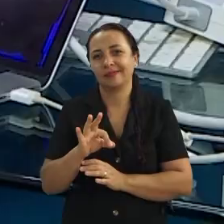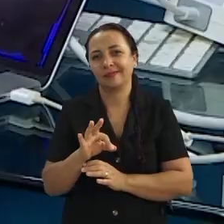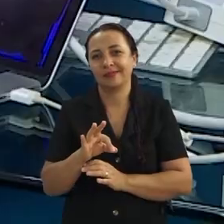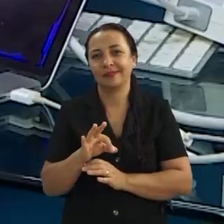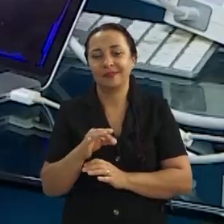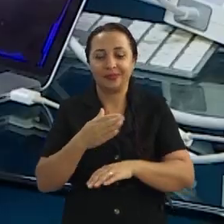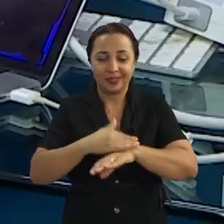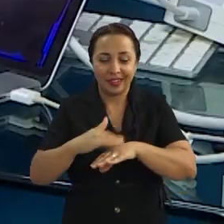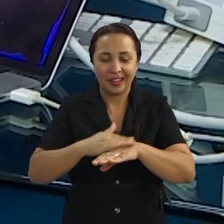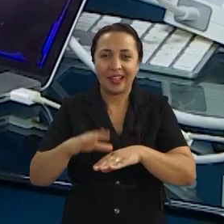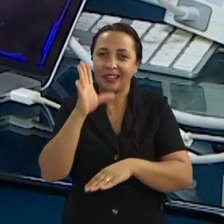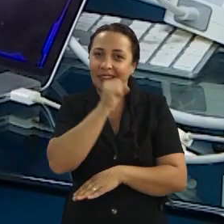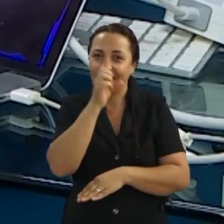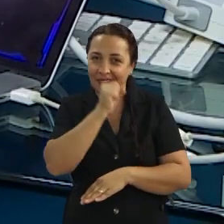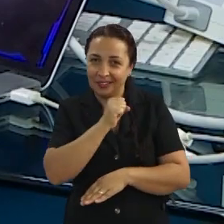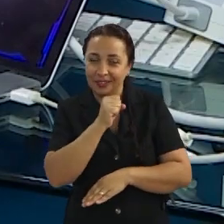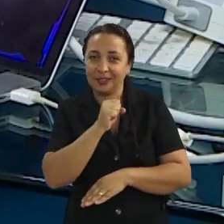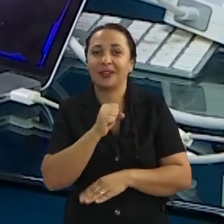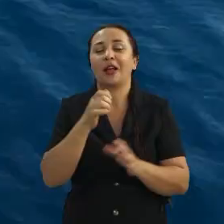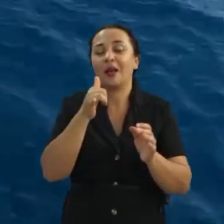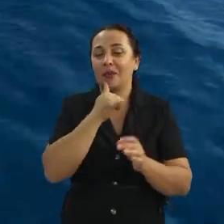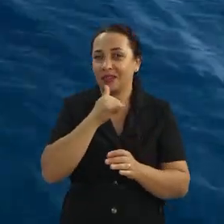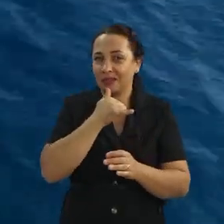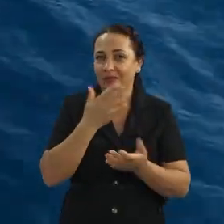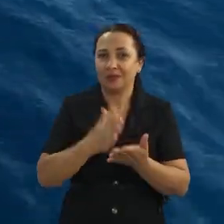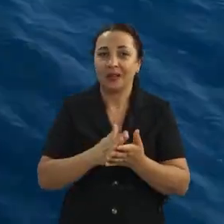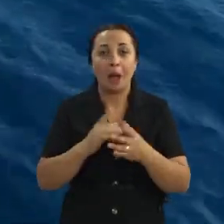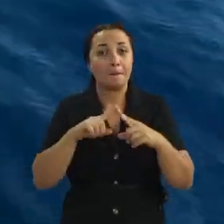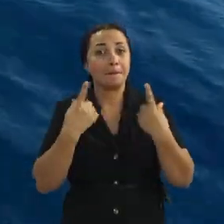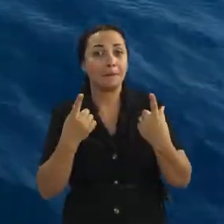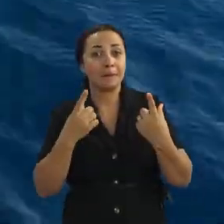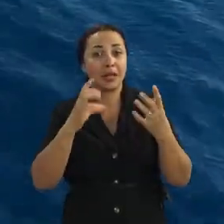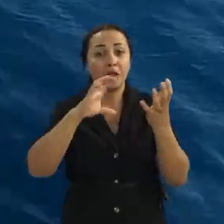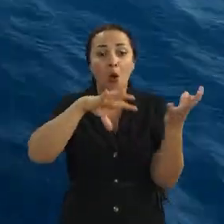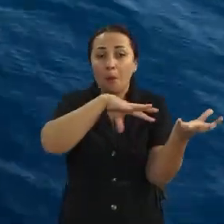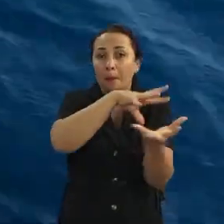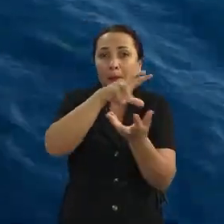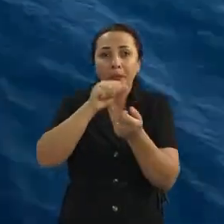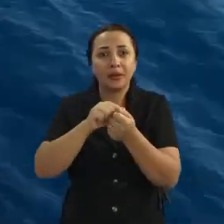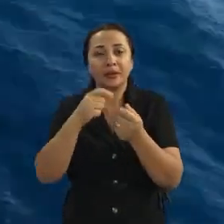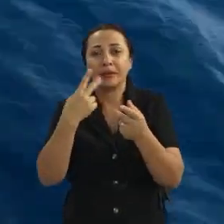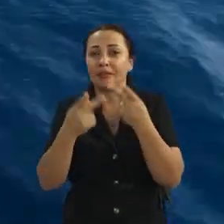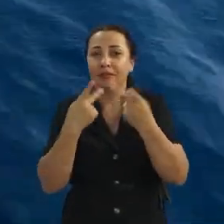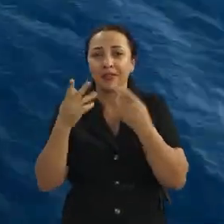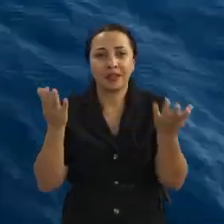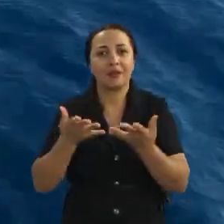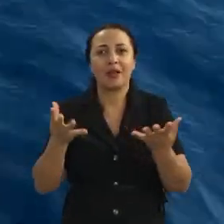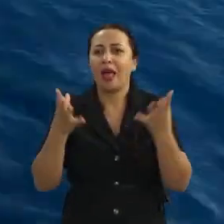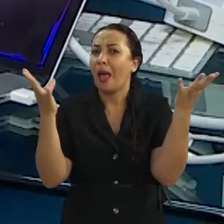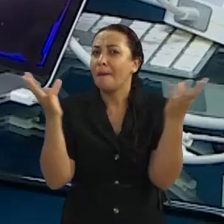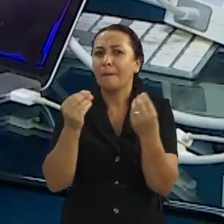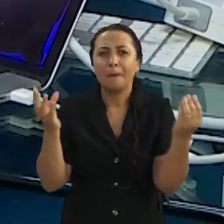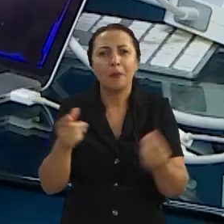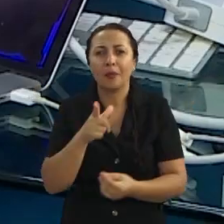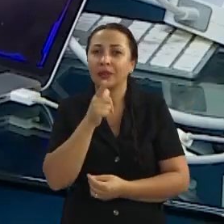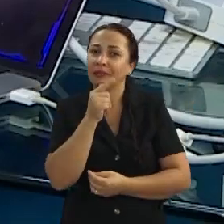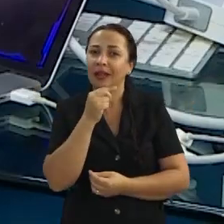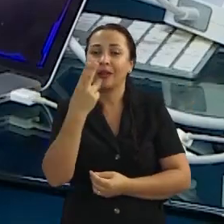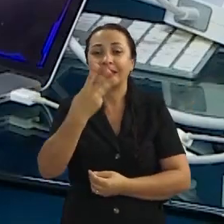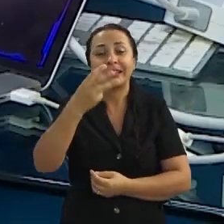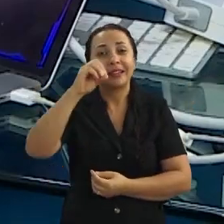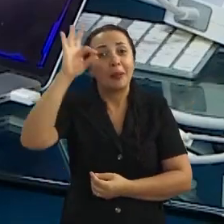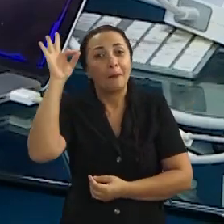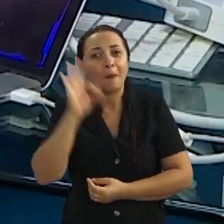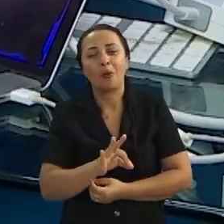a laranja e a casca da laranja é o Oceano no planeta que nós estamos falando agora dá 30%. isso é muita água isso também